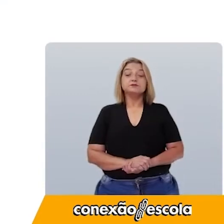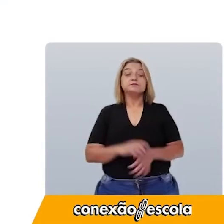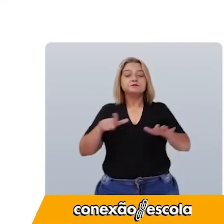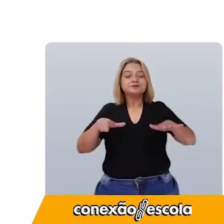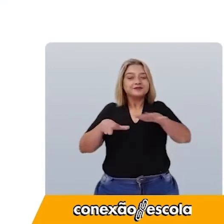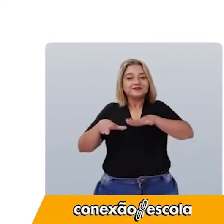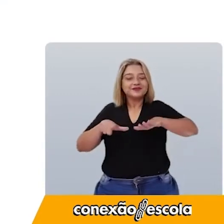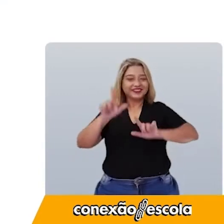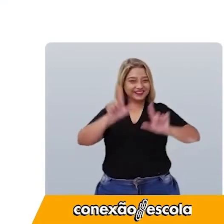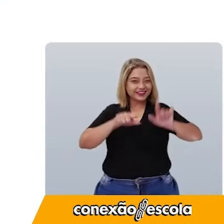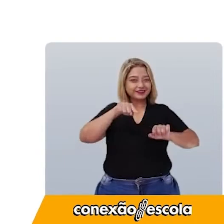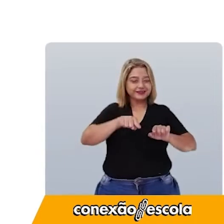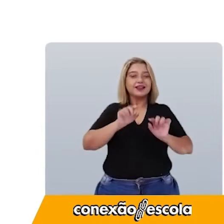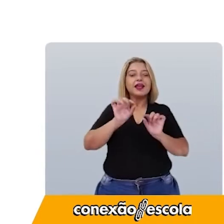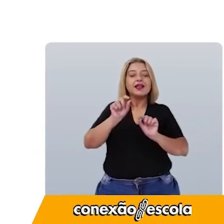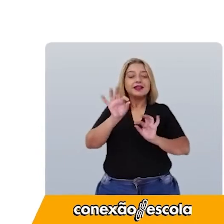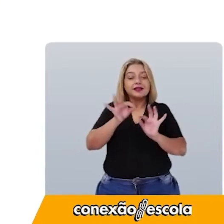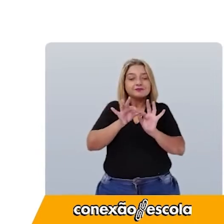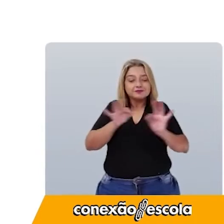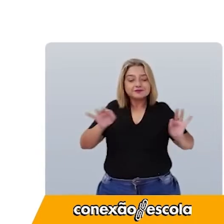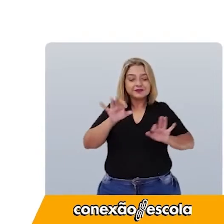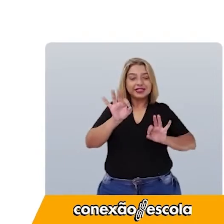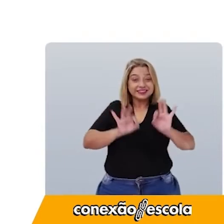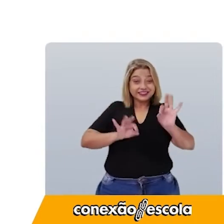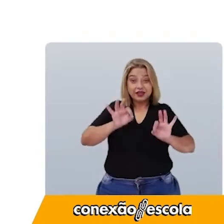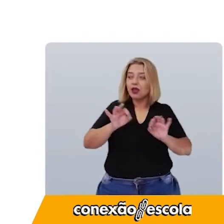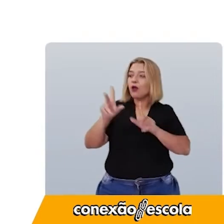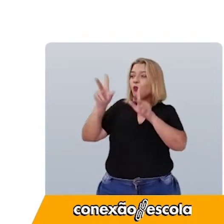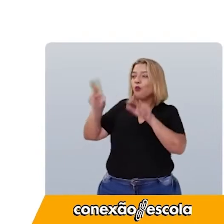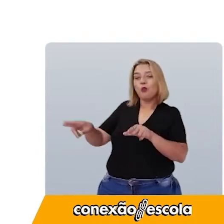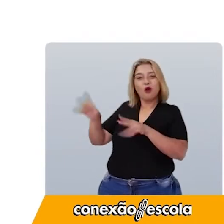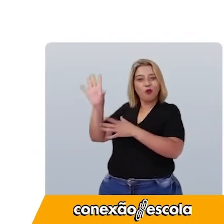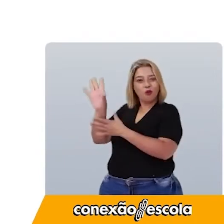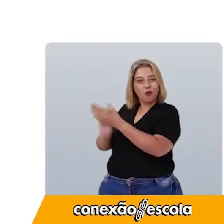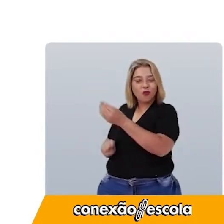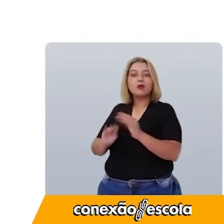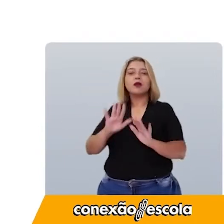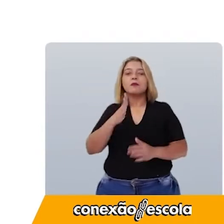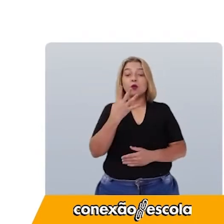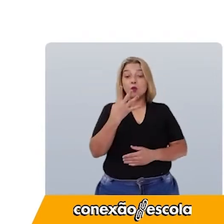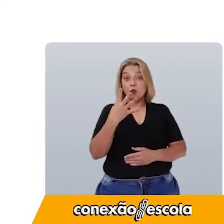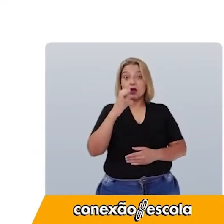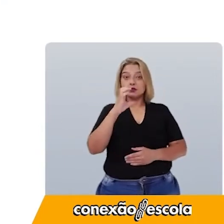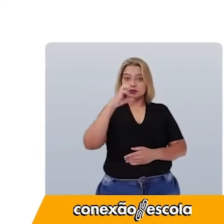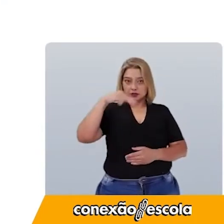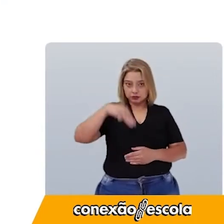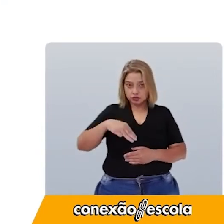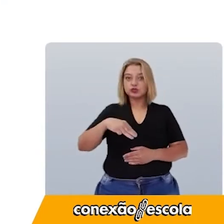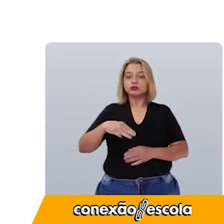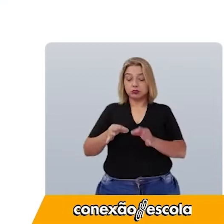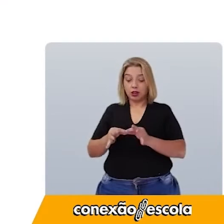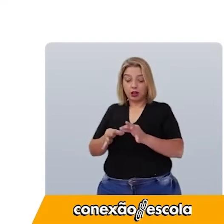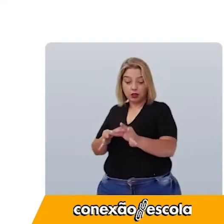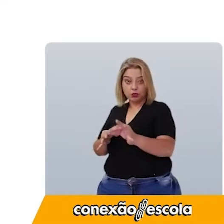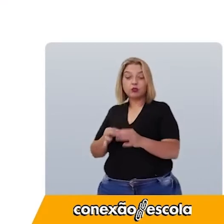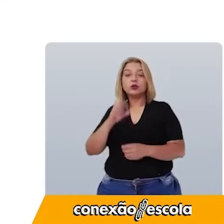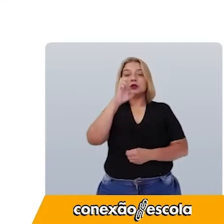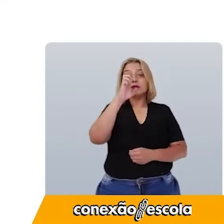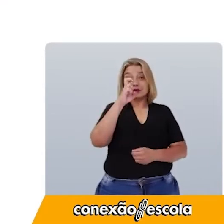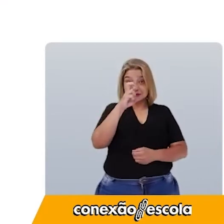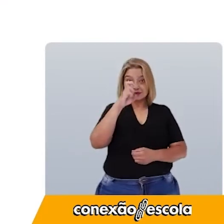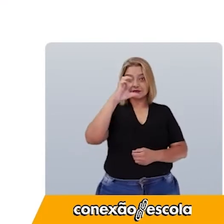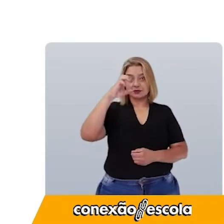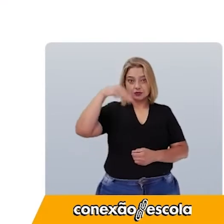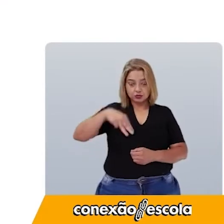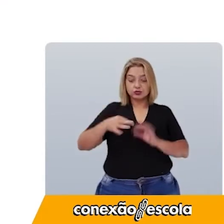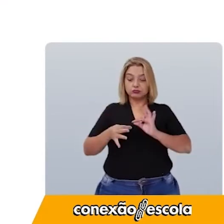A sala foi desenhada com 4 centímetros de largura por 5 centímetros de comprimento.